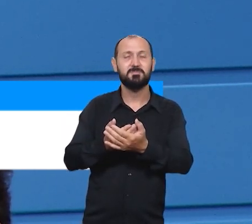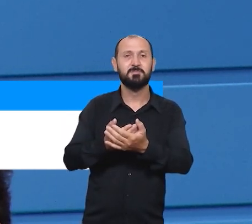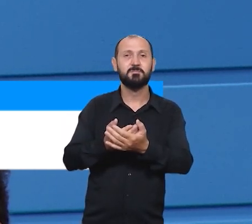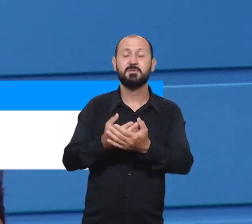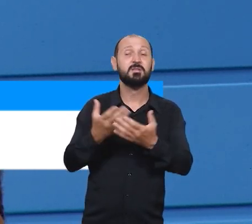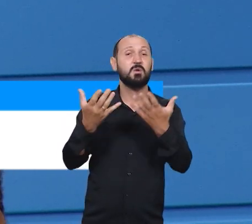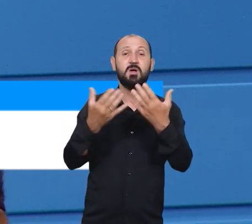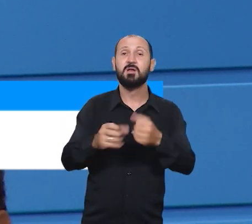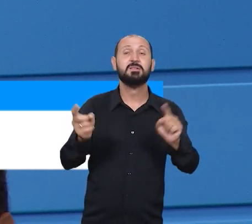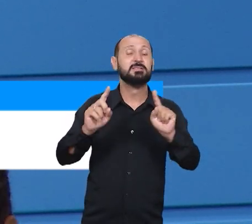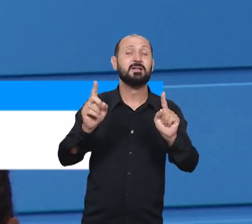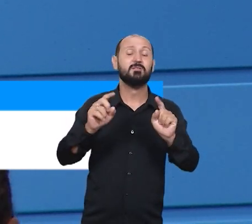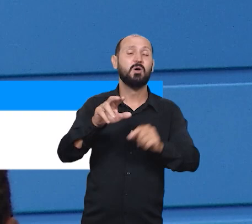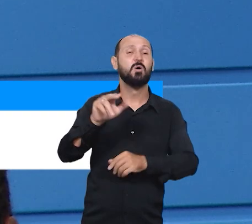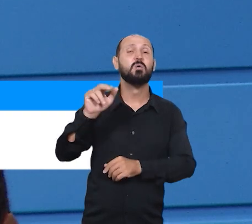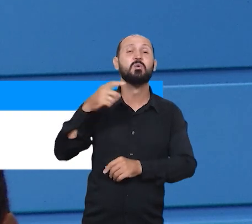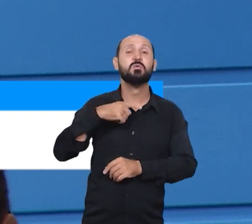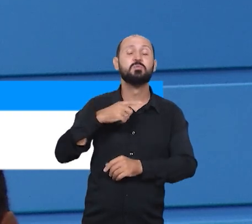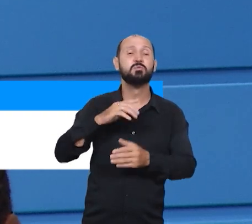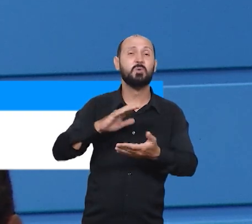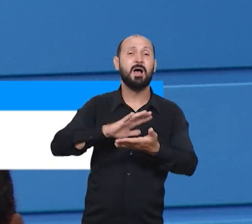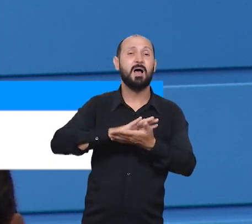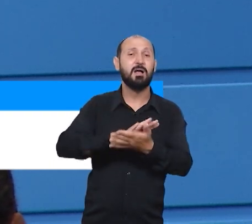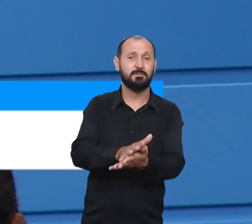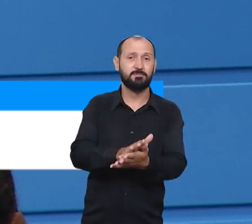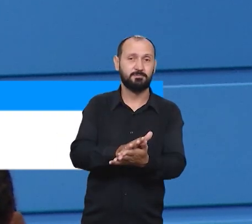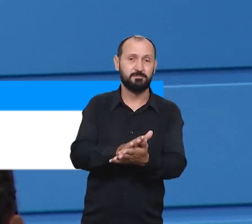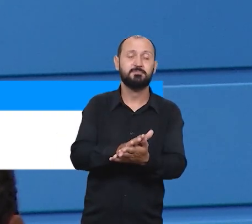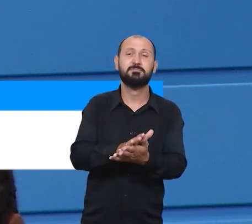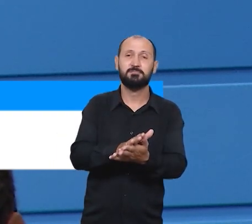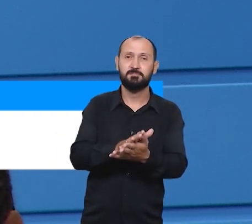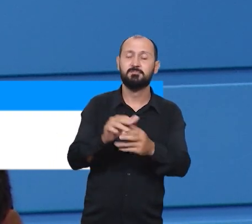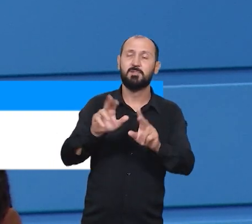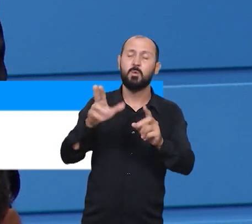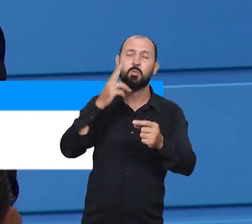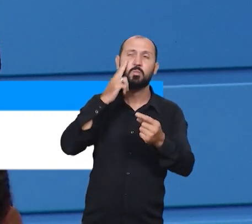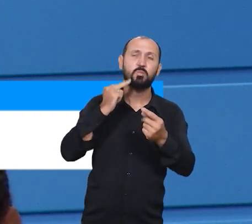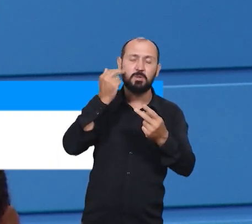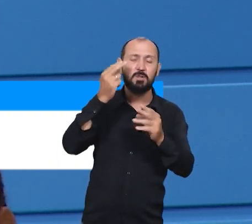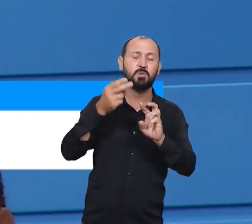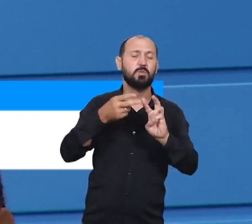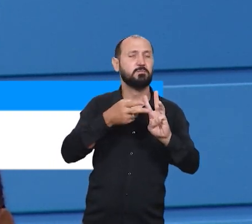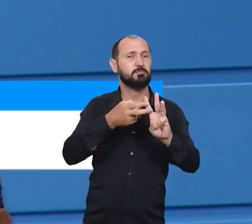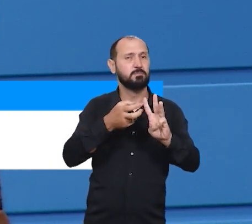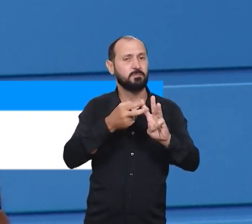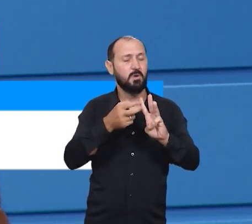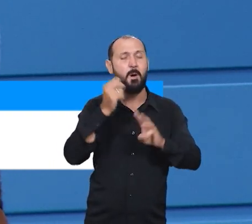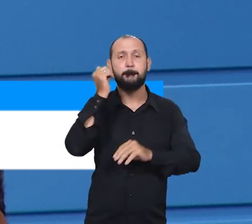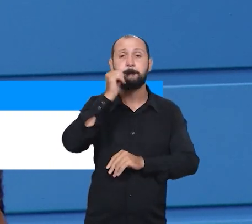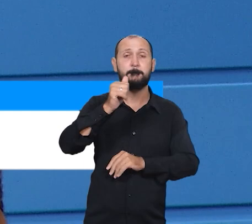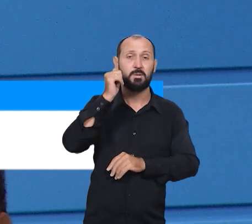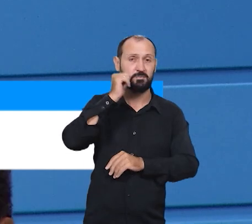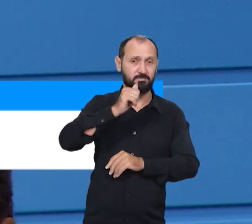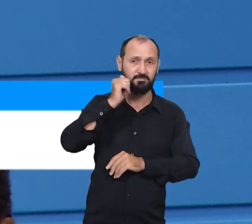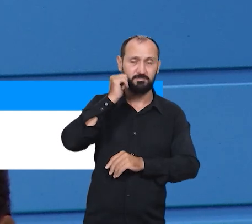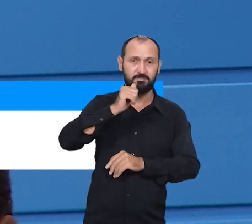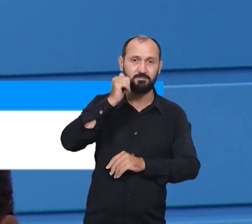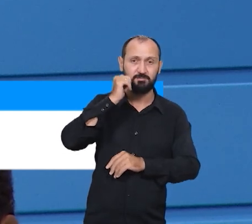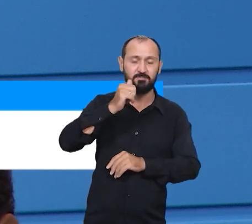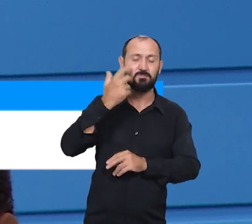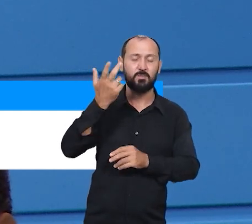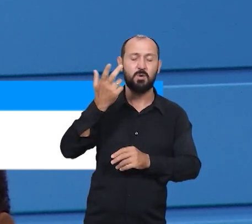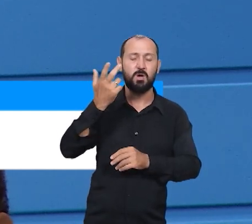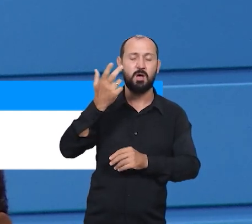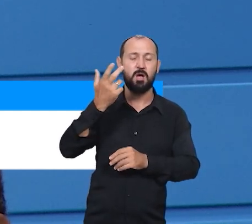Uma pessoa que não admitia, em hipótese nenhuma, a discriminação em relação ao negro, ao índio,